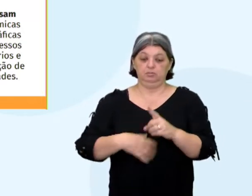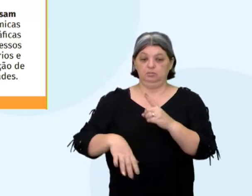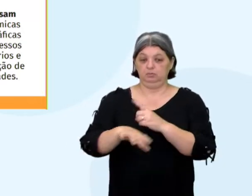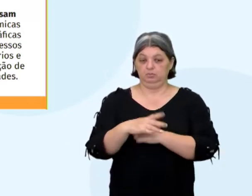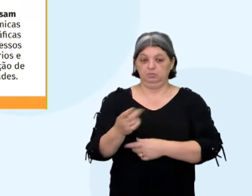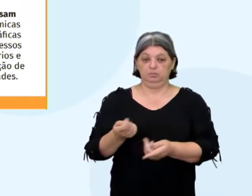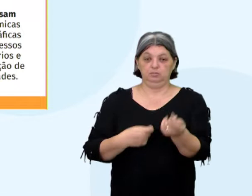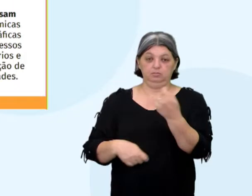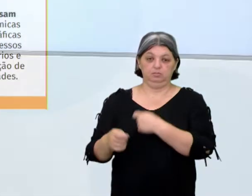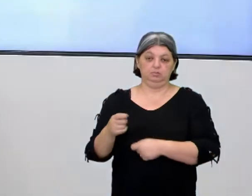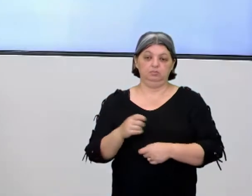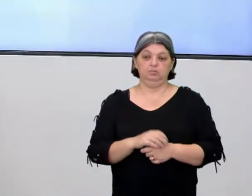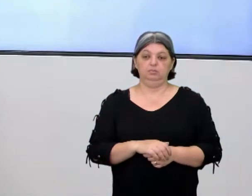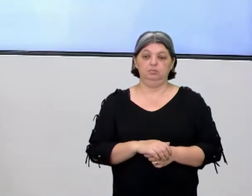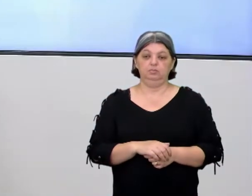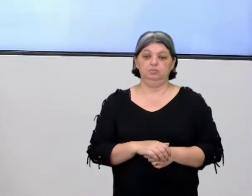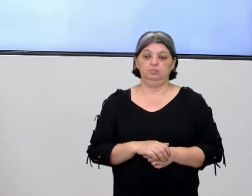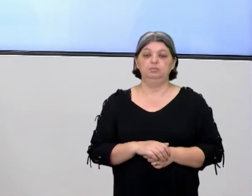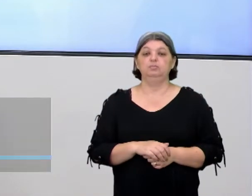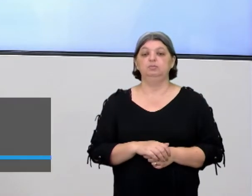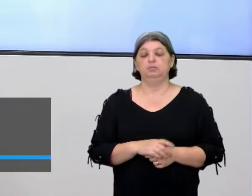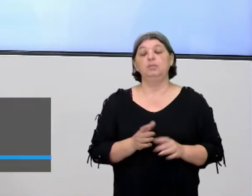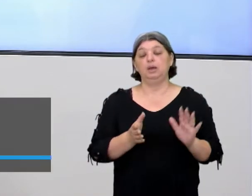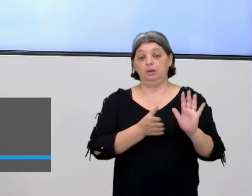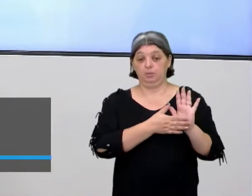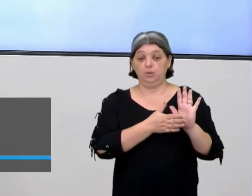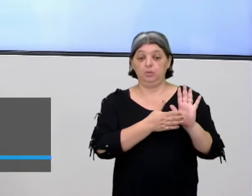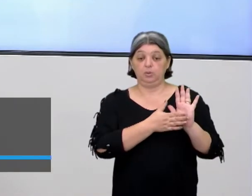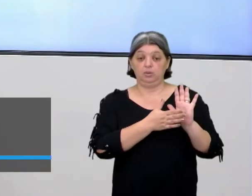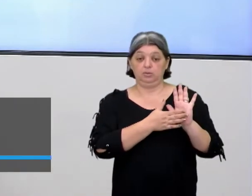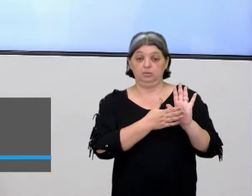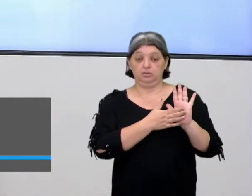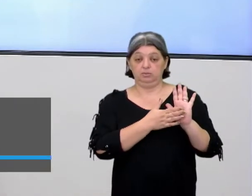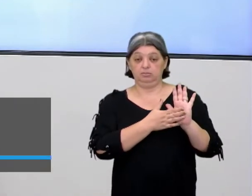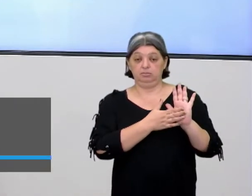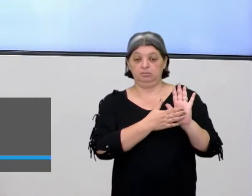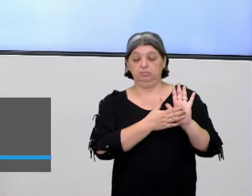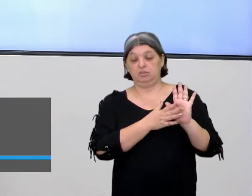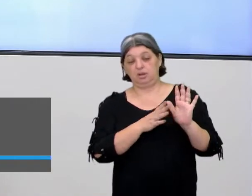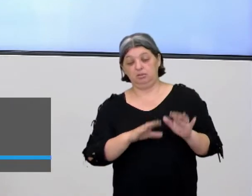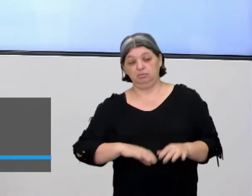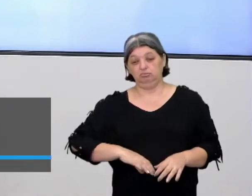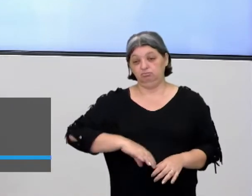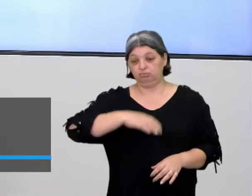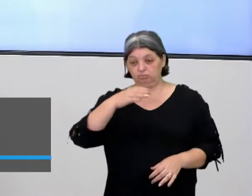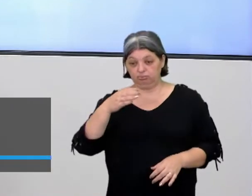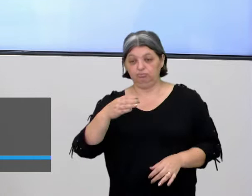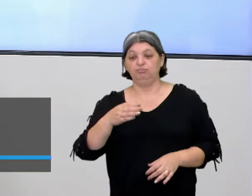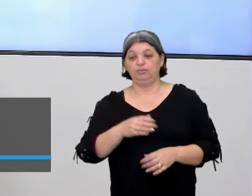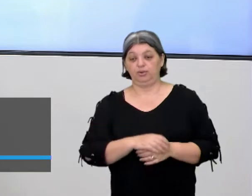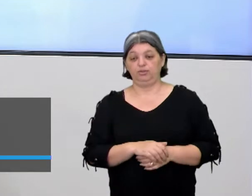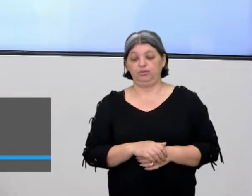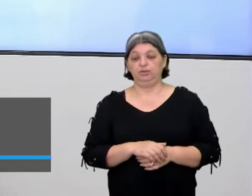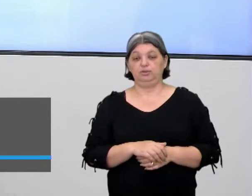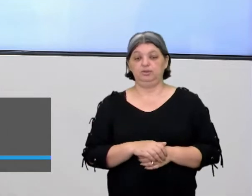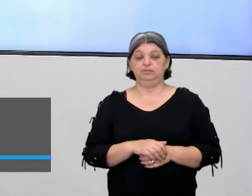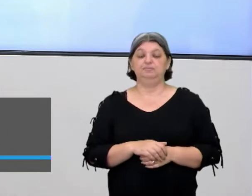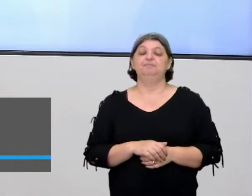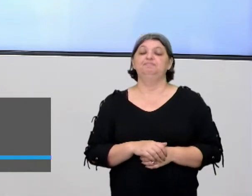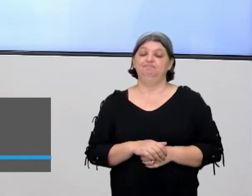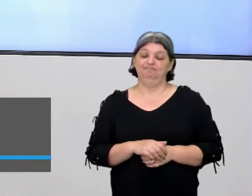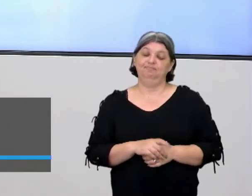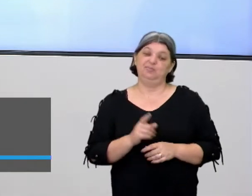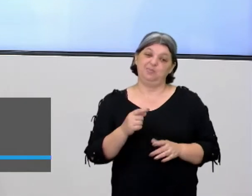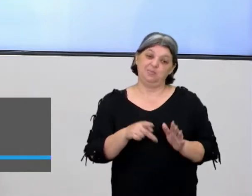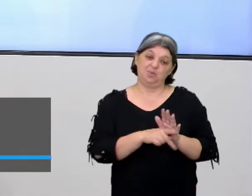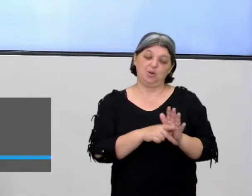socioeconômica, tudo bem? Então é essa a proposta, uma proposta, vamos dizer assim, ousada, né, para os padrões das aulas que a gente tem,